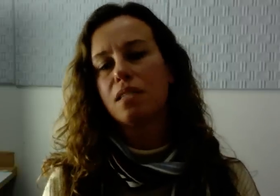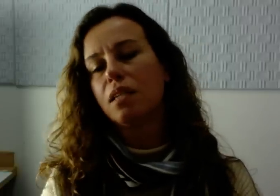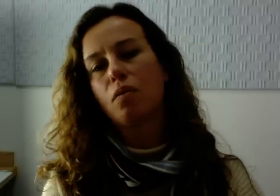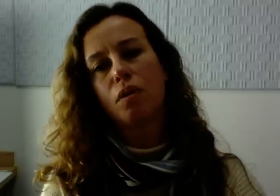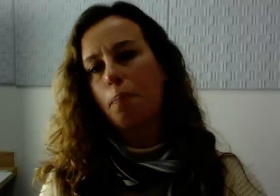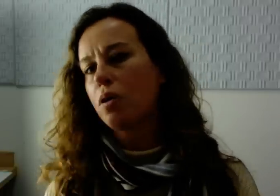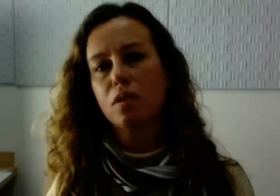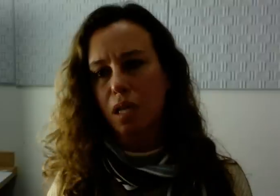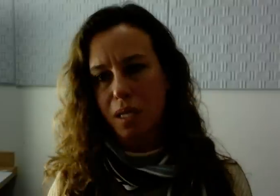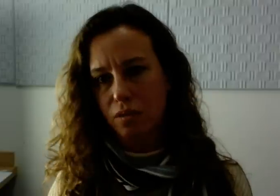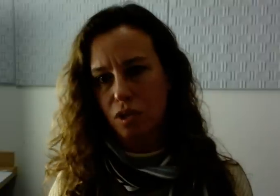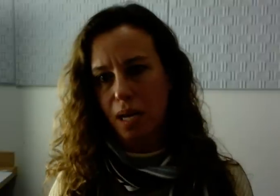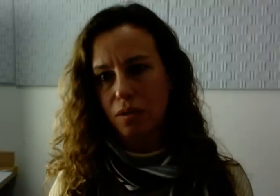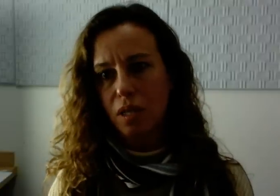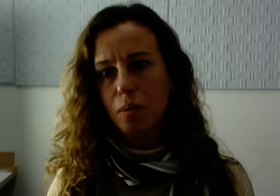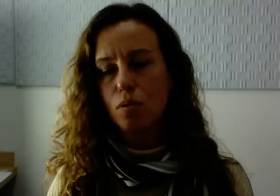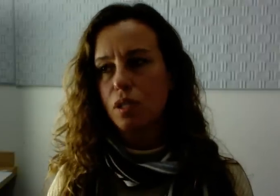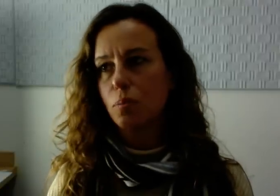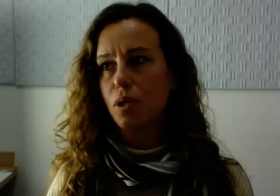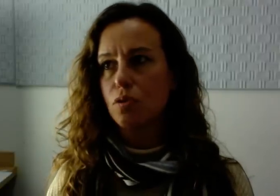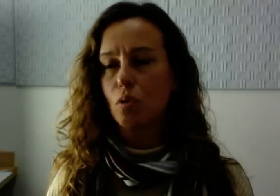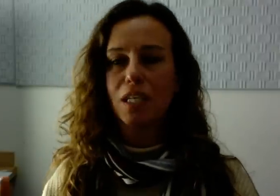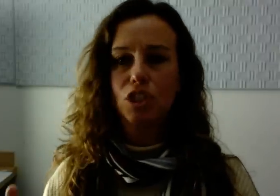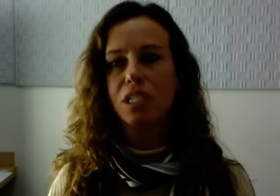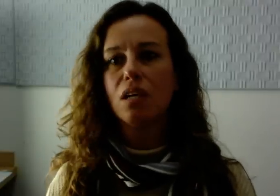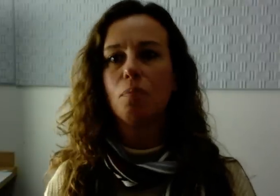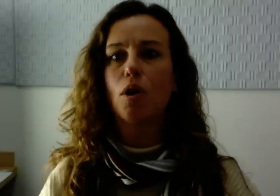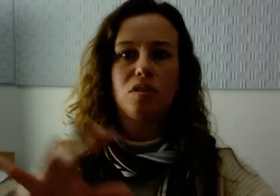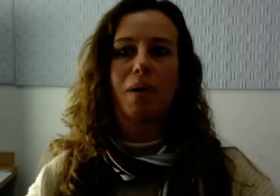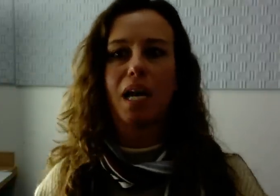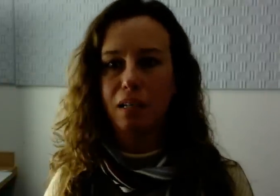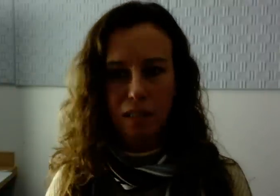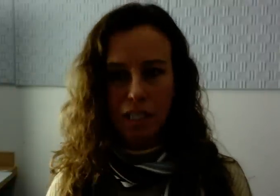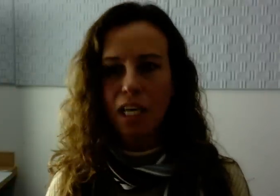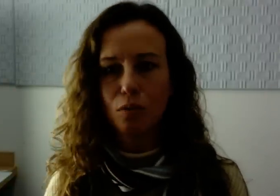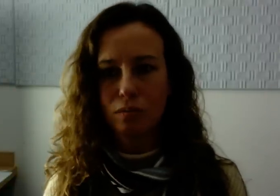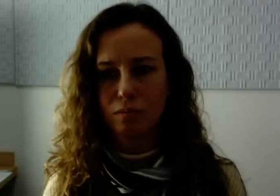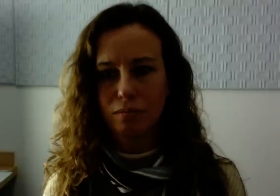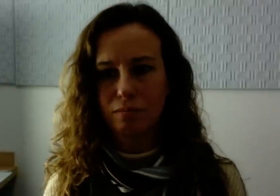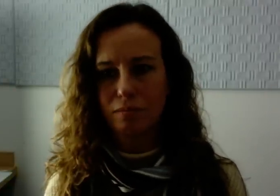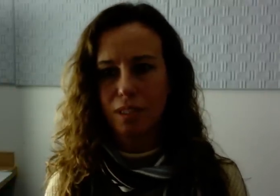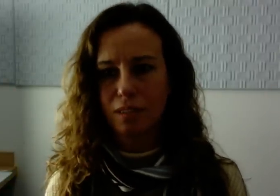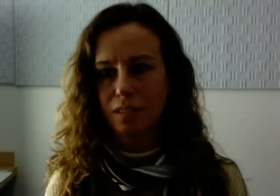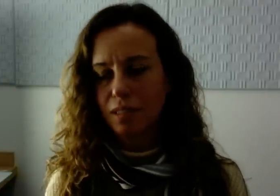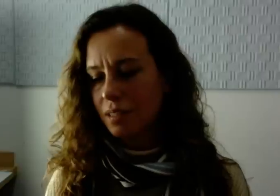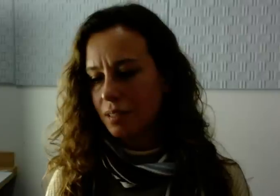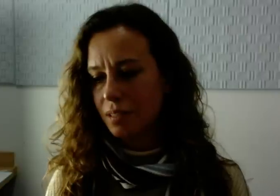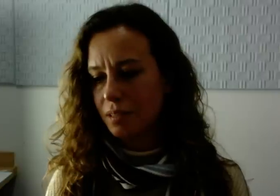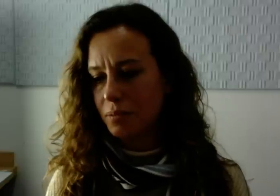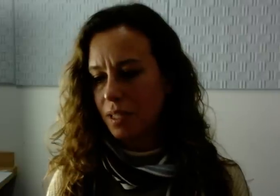deficiência então eu não posso entrar no mercado de trabalho ou seja porque eu sou baixinha eu não posso trabalhar em nenhum eh